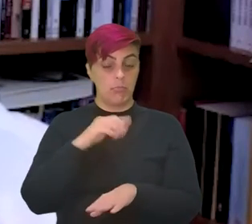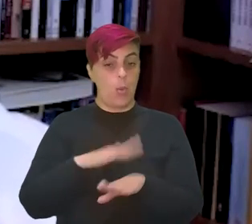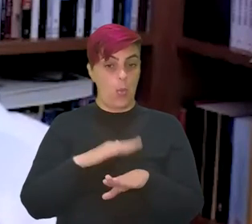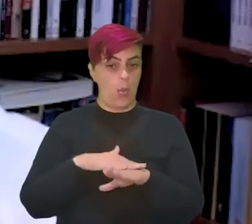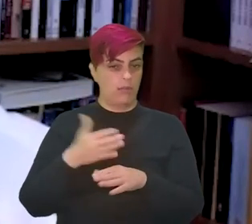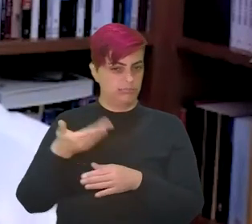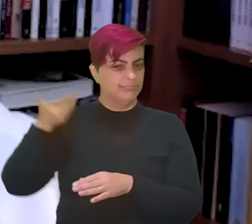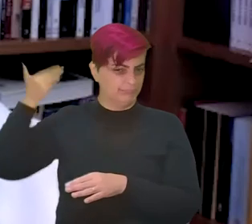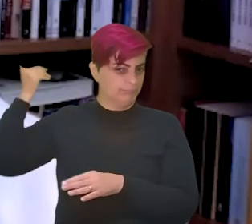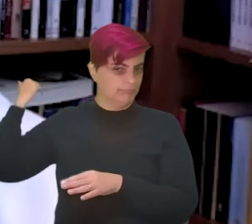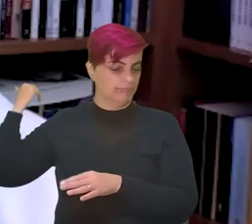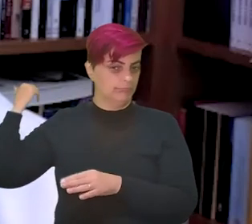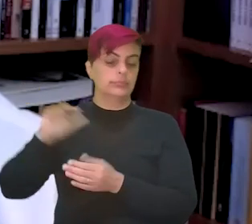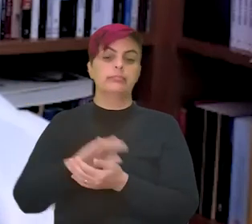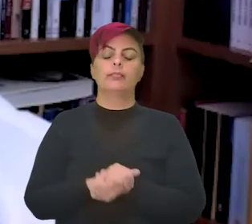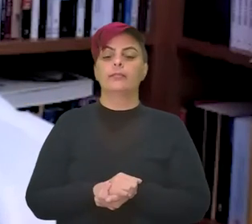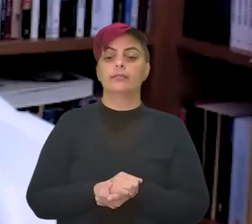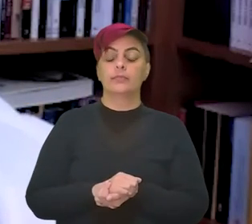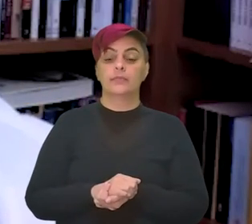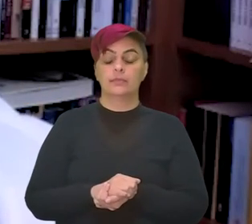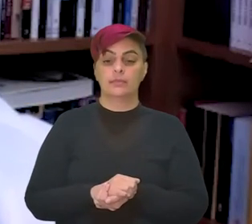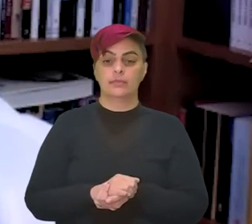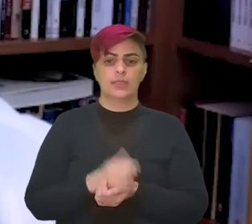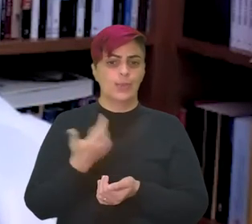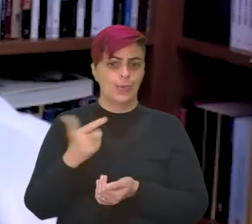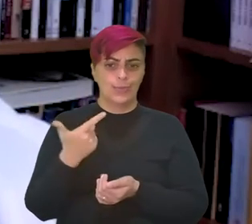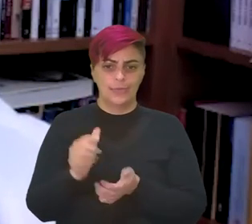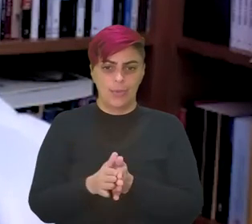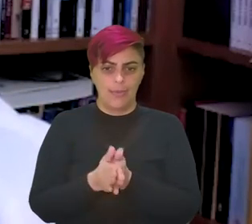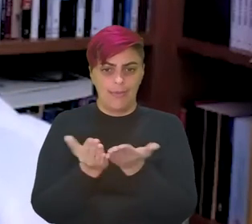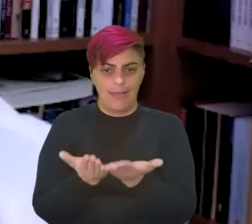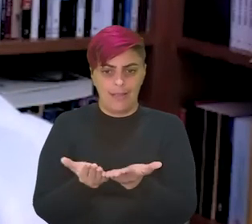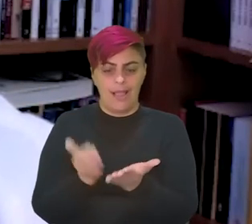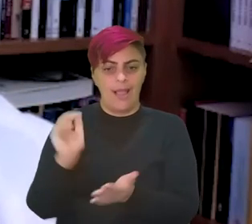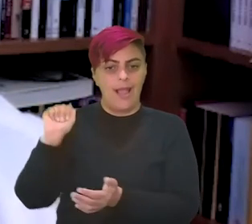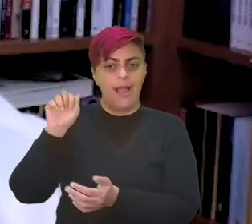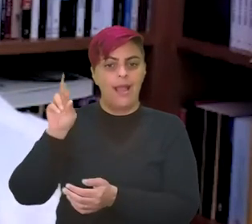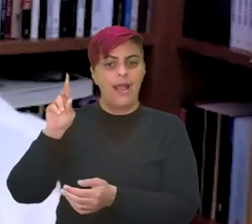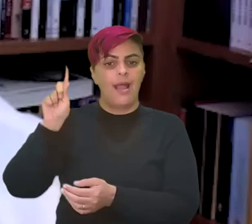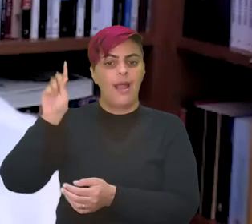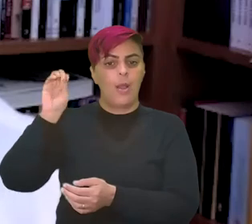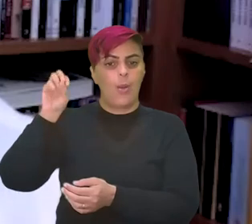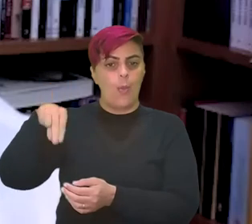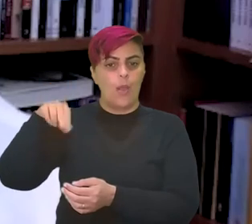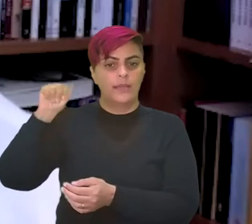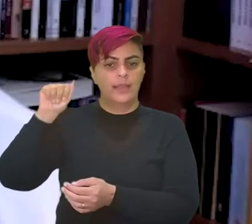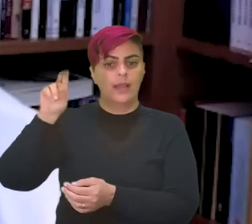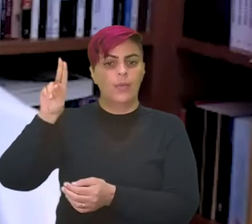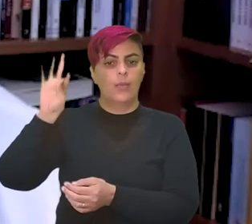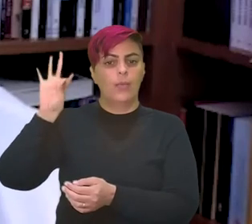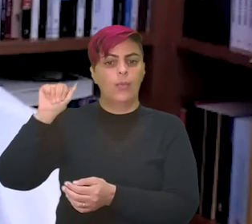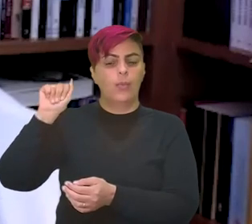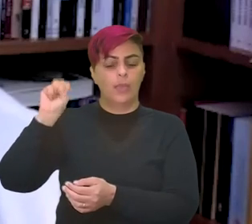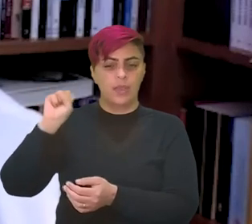que eu tinha feito. Né? E não tem Argonautas, né? Não tem Argonautas, nem